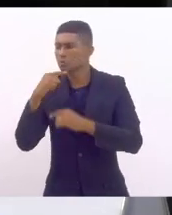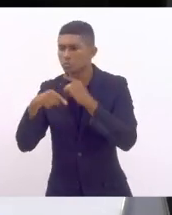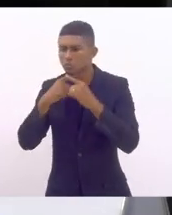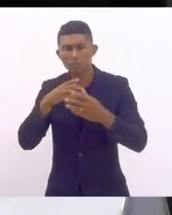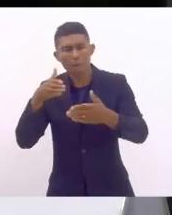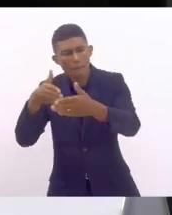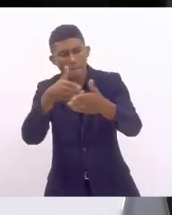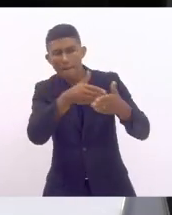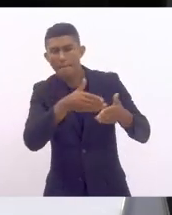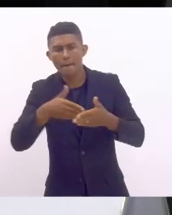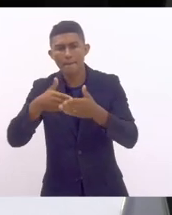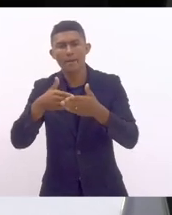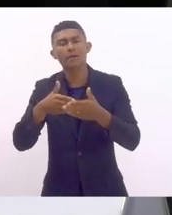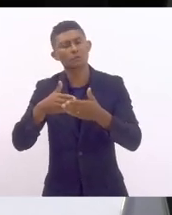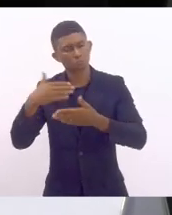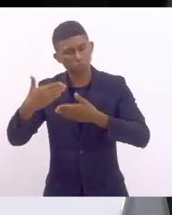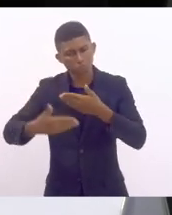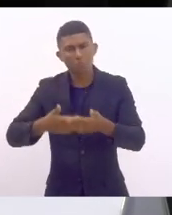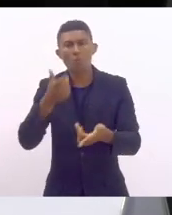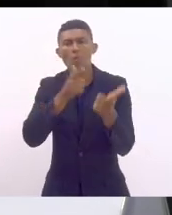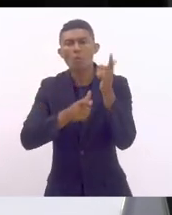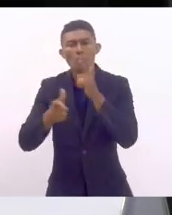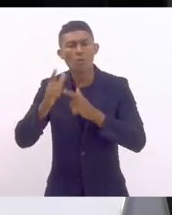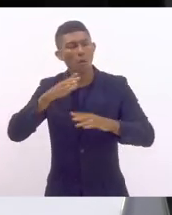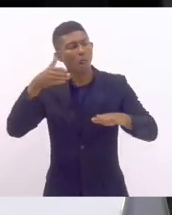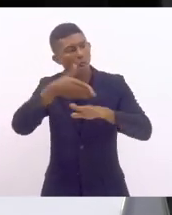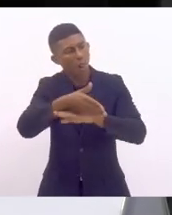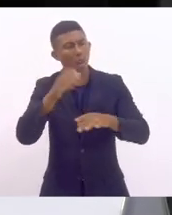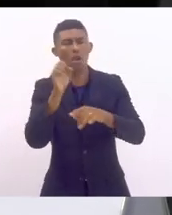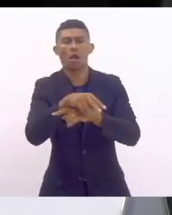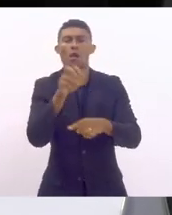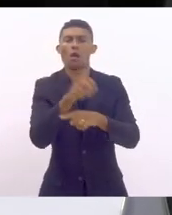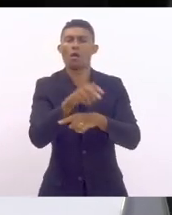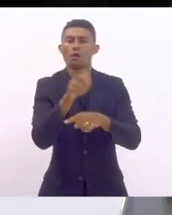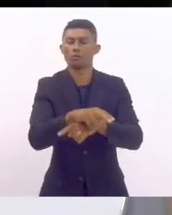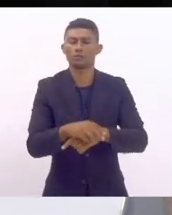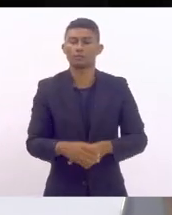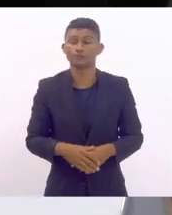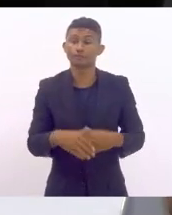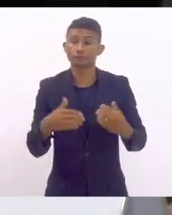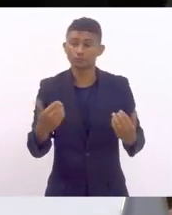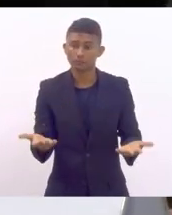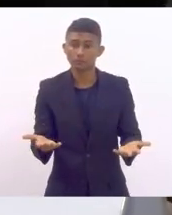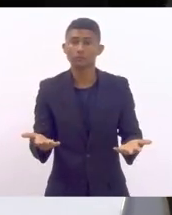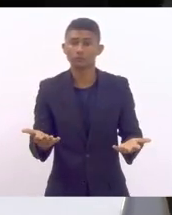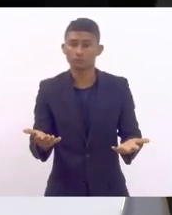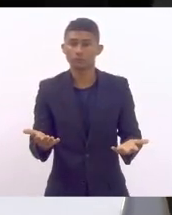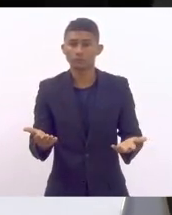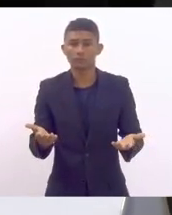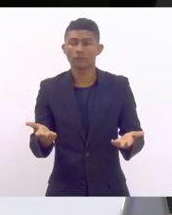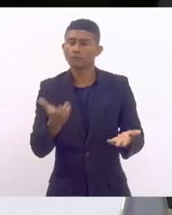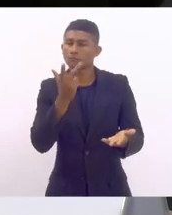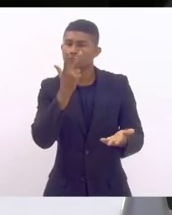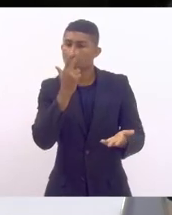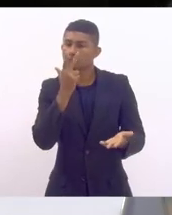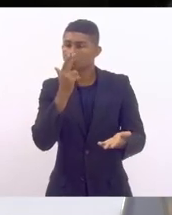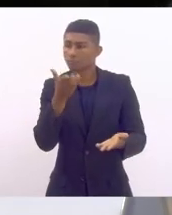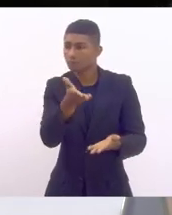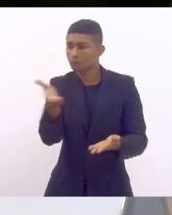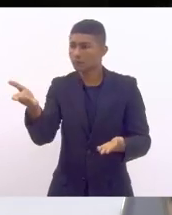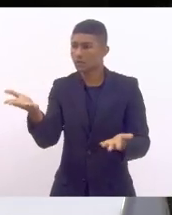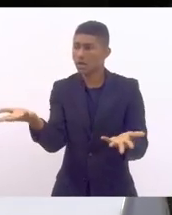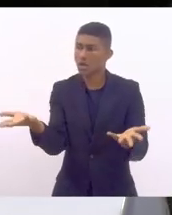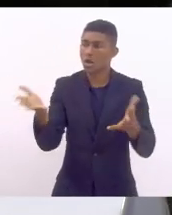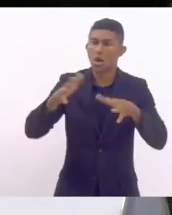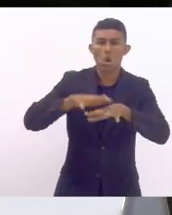vejam que a diminuição do Ritmo é de crescimento e até pior do que isso a redução do espaço de inclusão